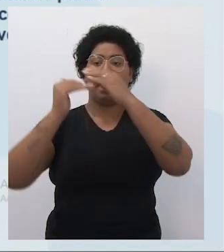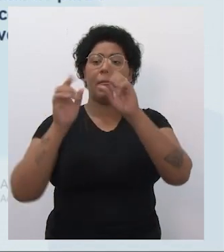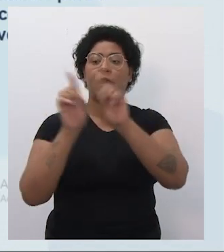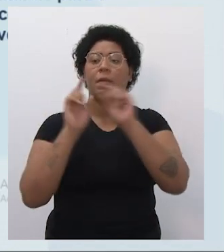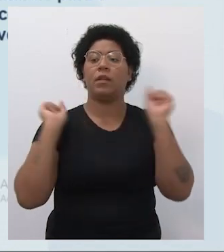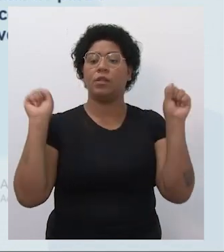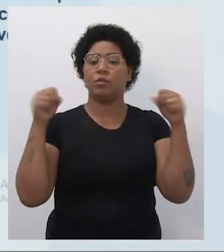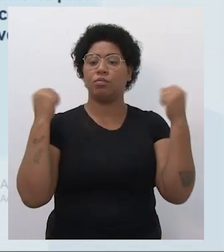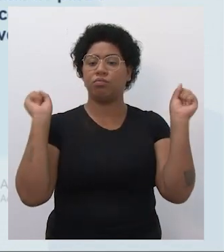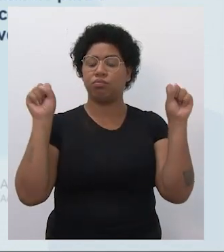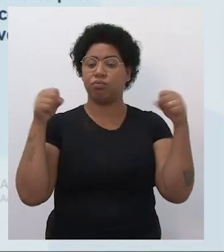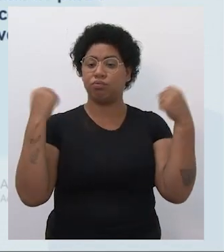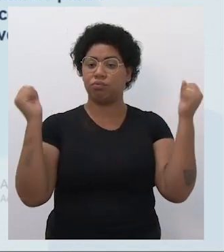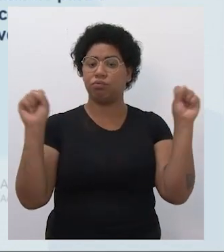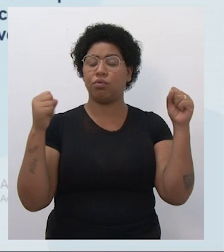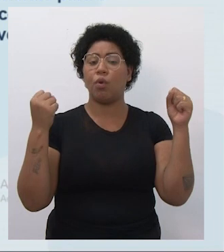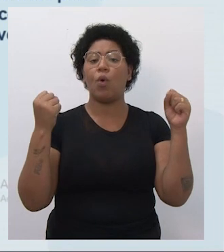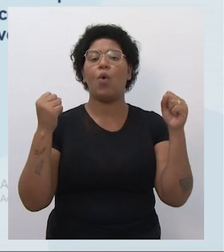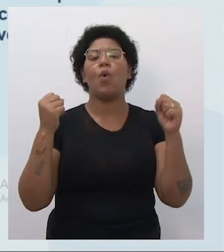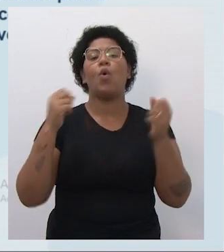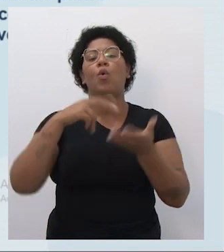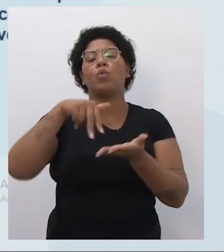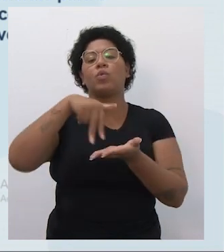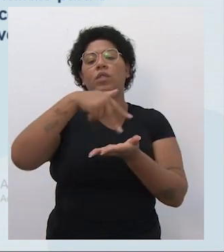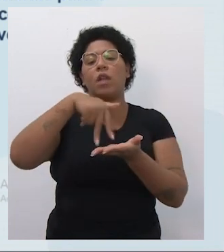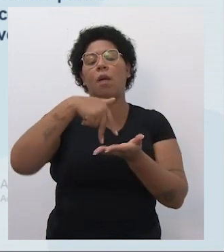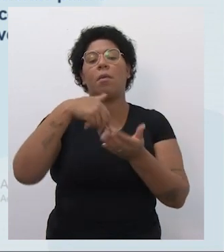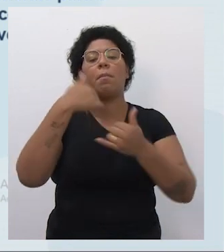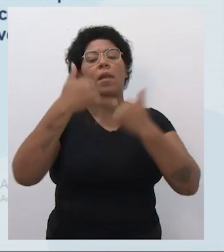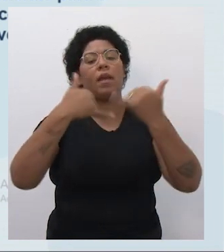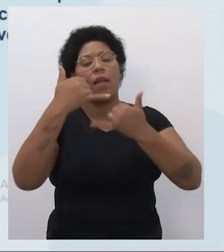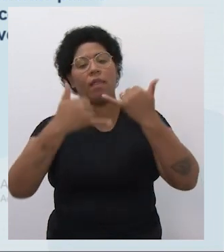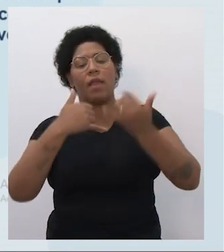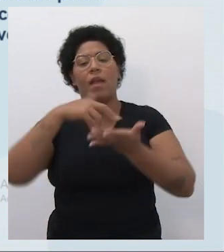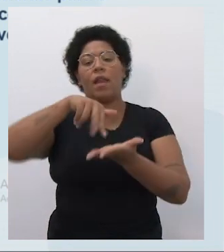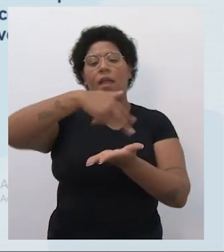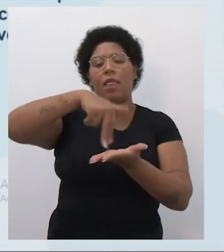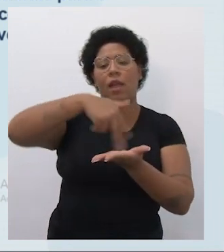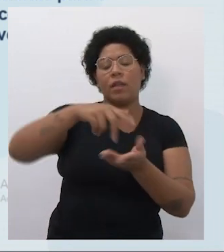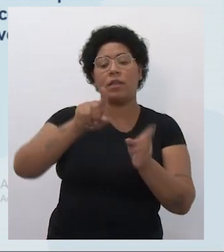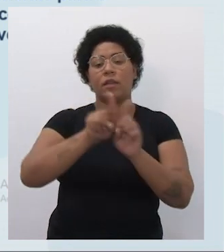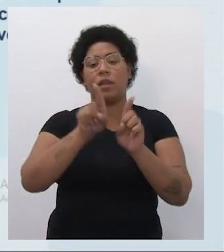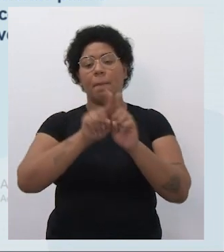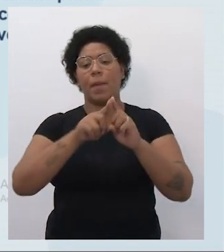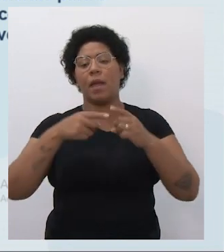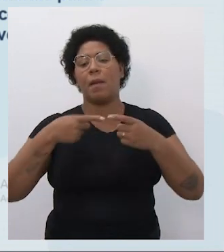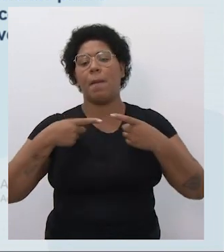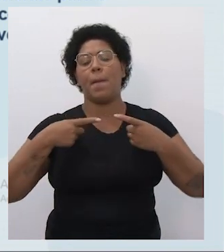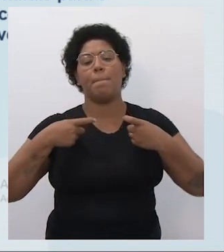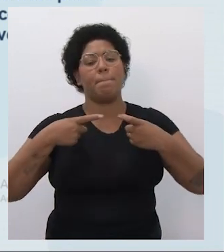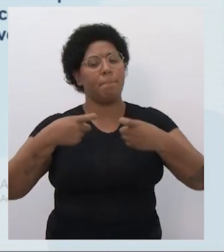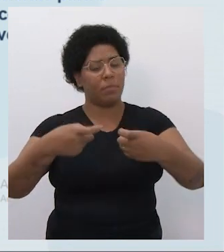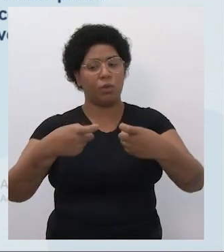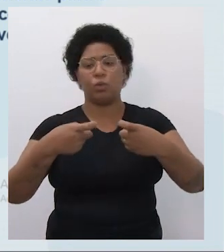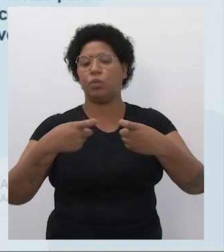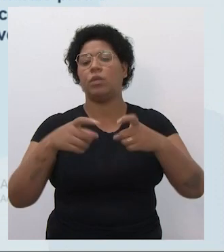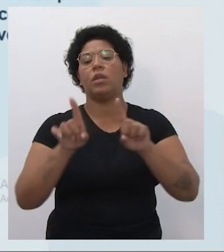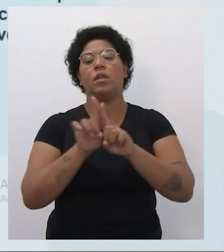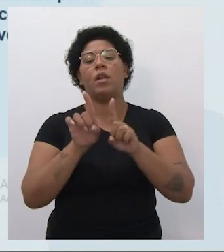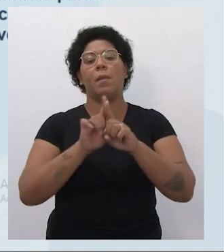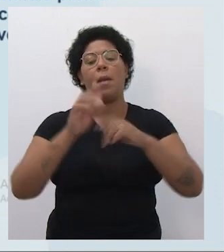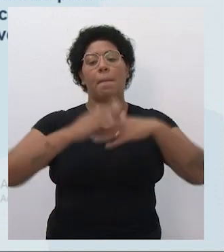práticas corporais privilegiadas são os esportes, as brincadeiras de jogos, a dança, as lutas, as práticas corporais de aventura,